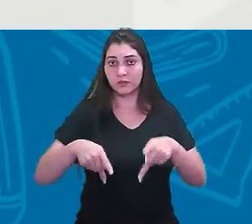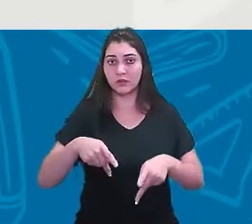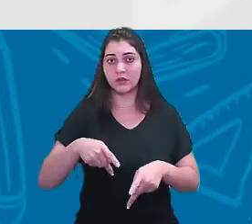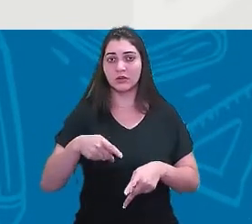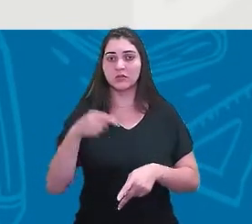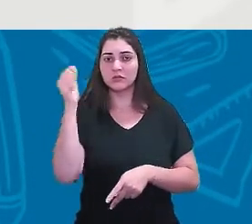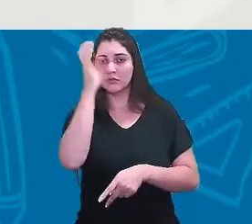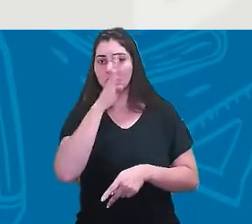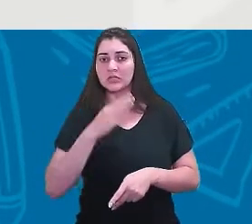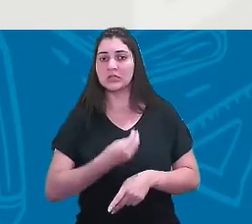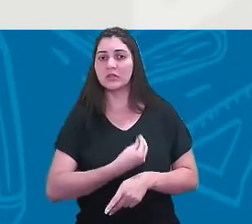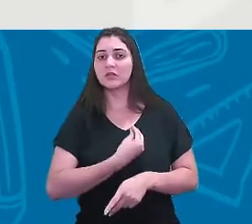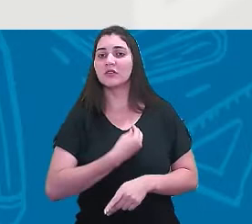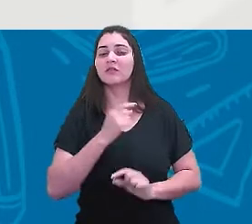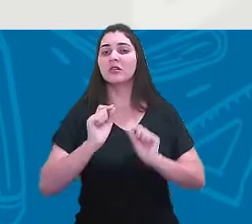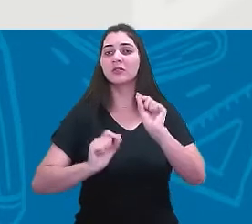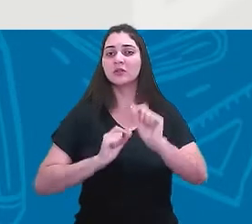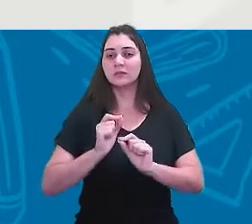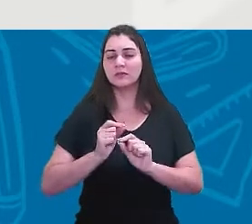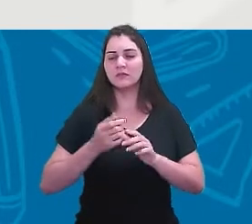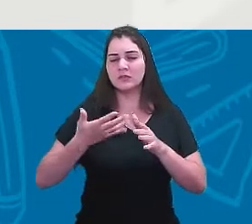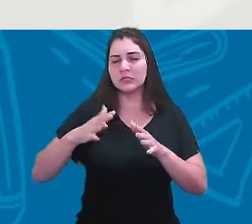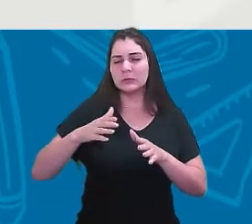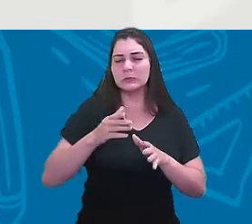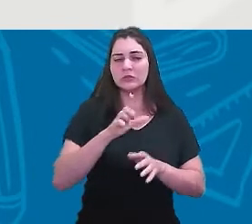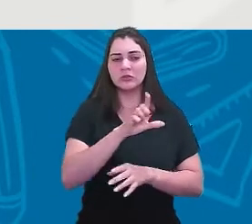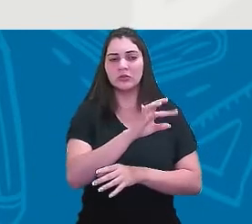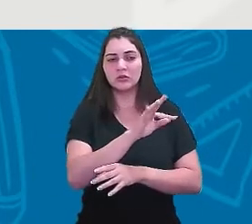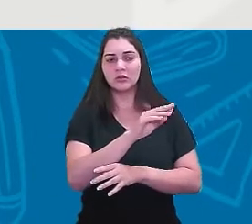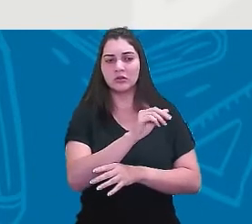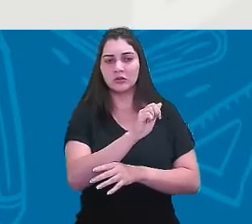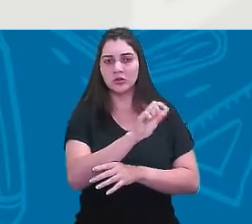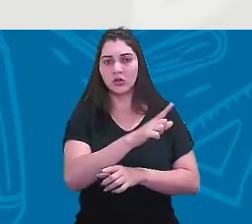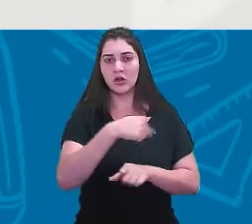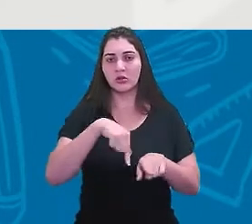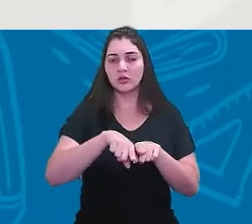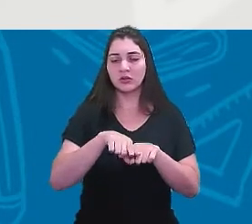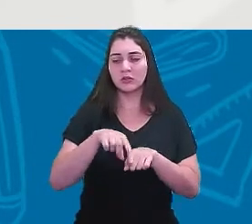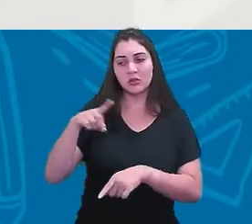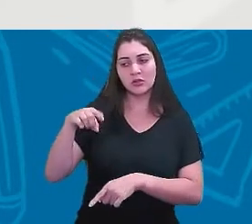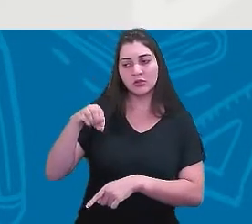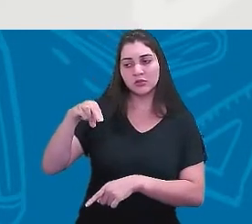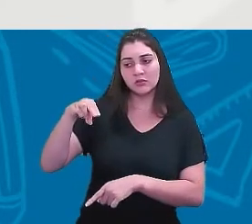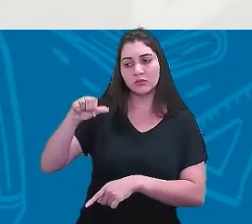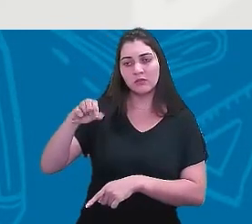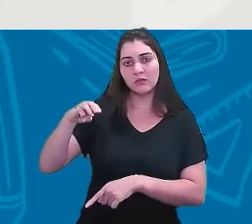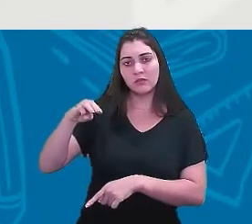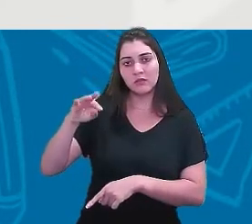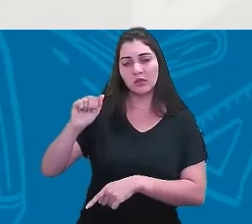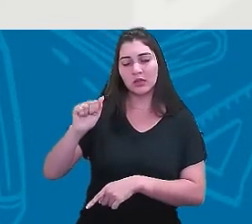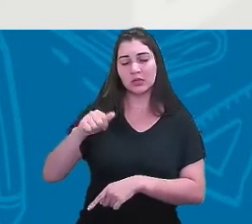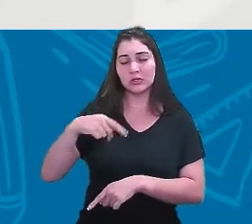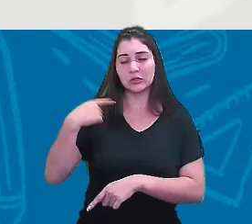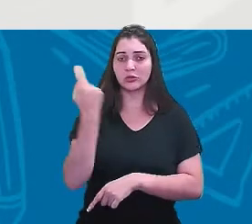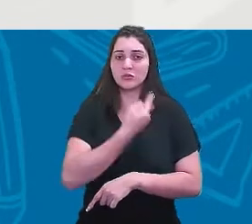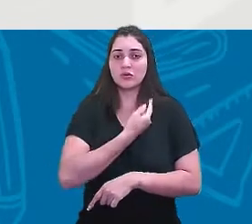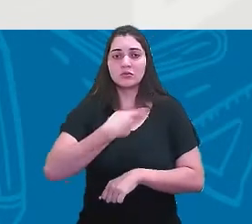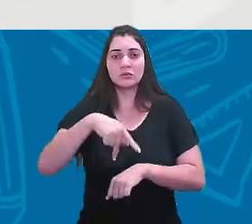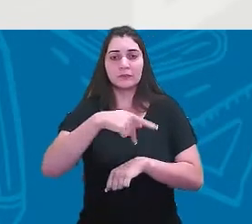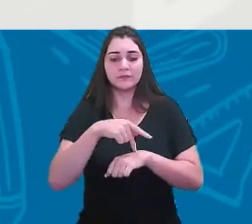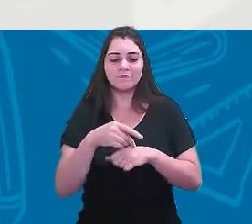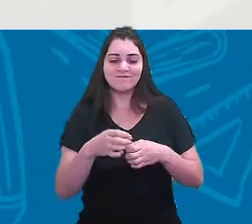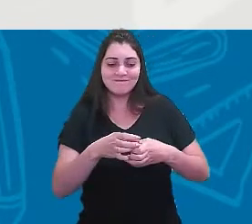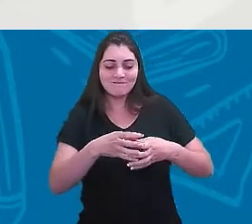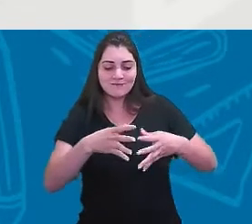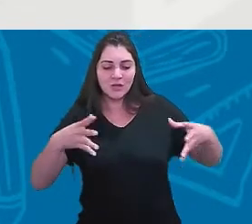onde ela mora, a gente vai ver que a faixa do litoral, da zona da mata do nosso país, é onde a maior parte da